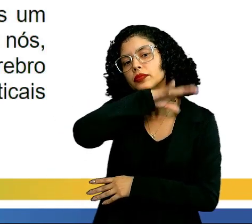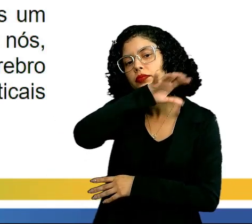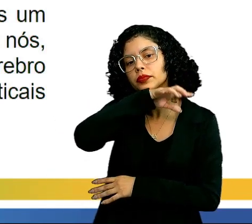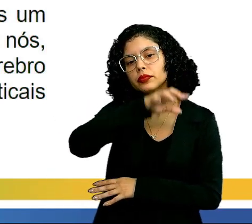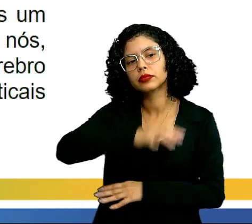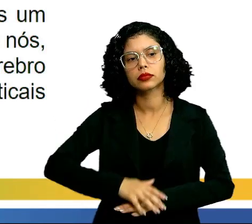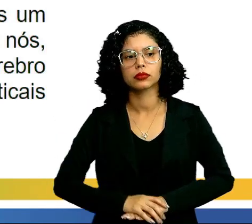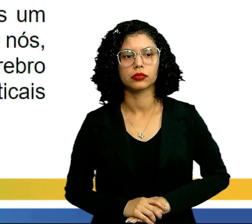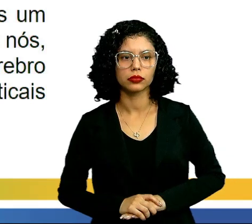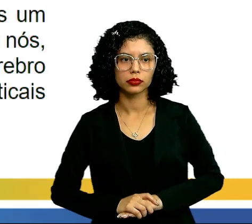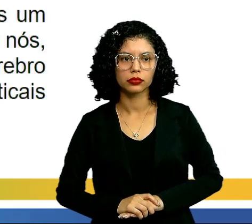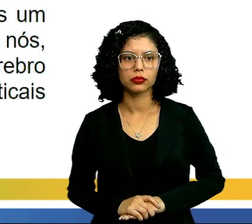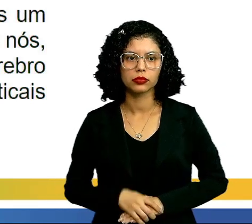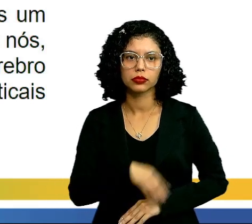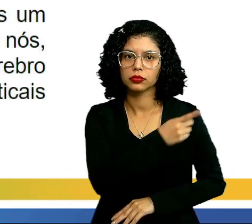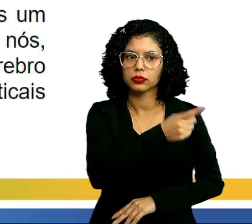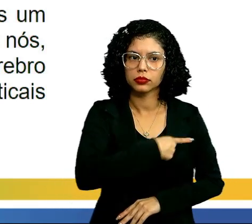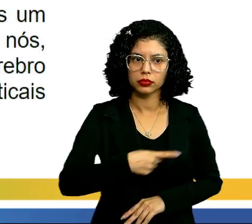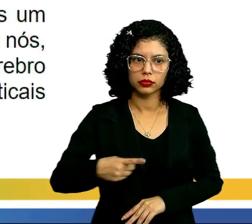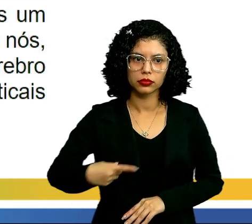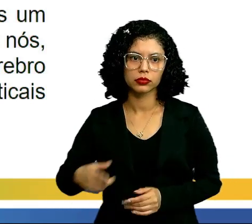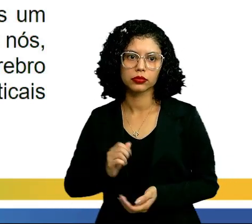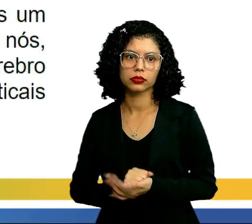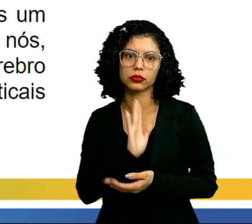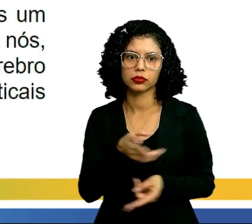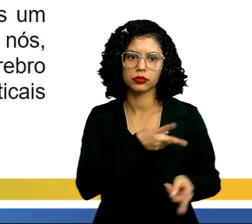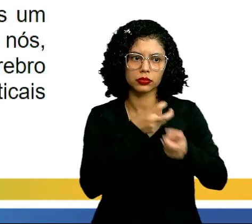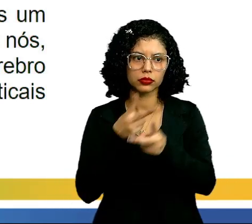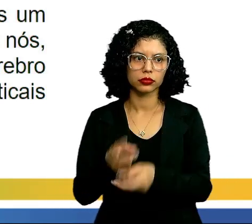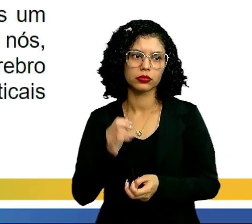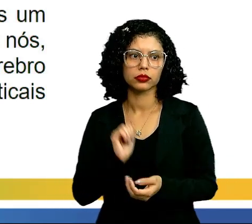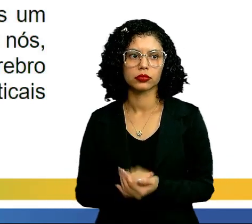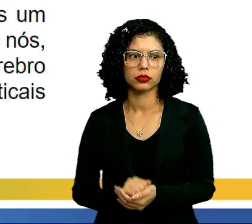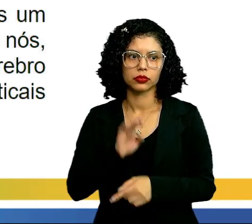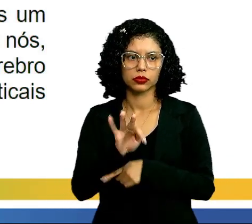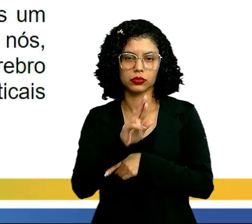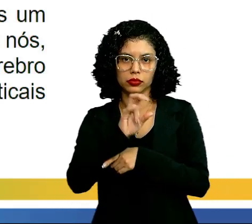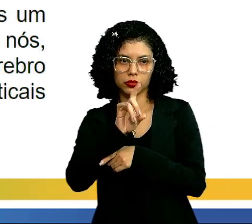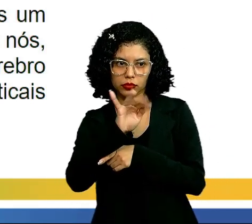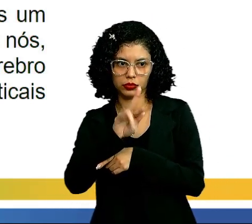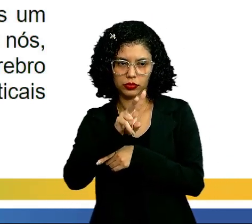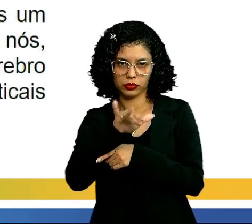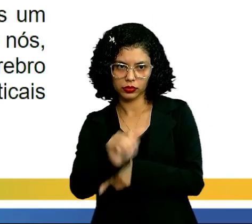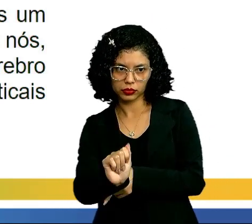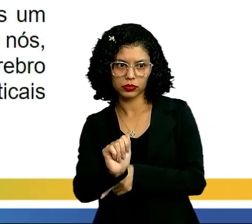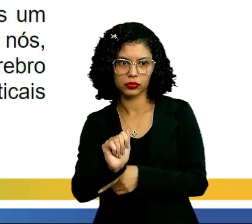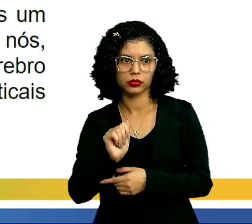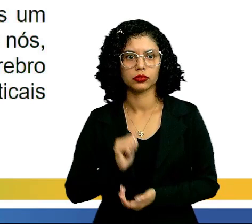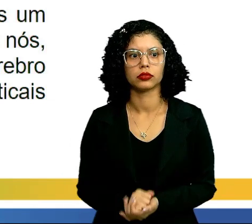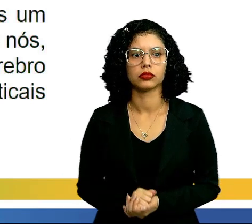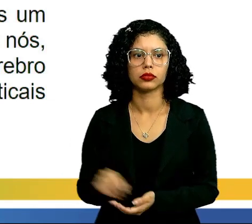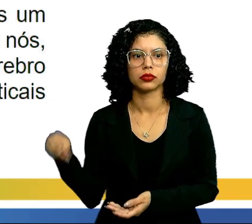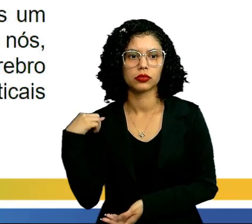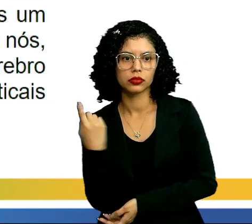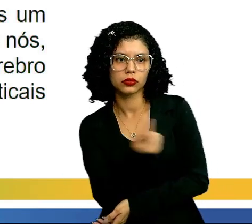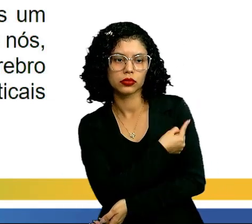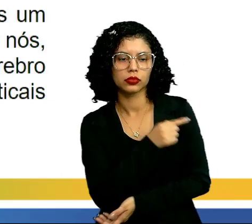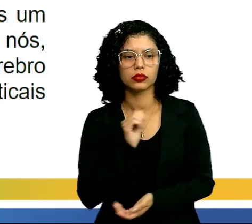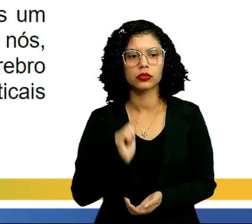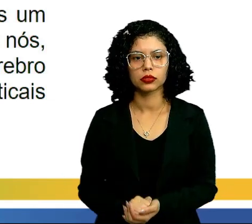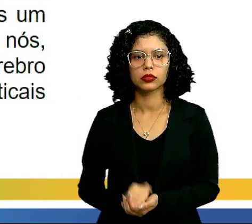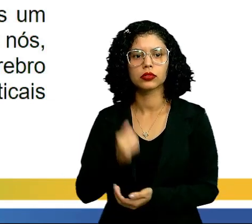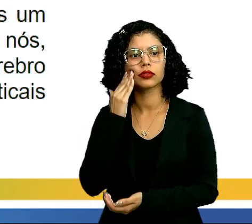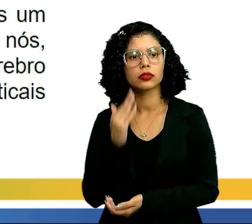com diversos animais. Em ratos já foram observadas vocalizações ultrassônicas,